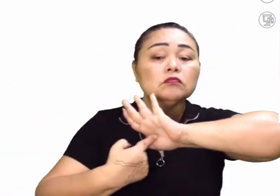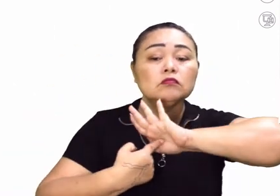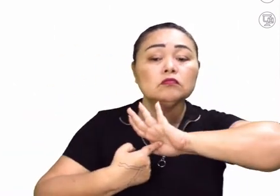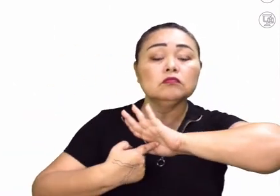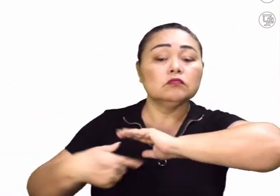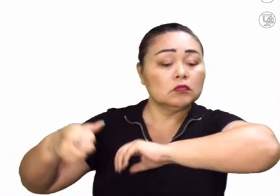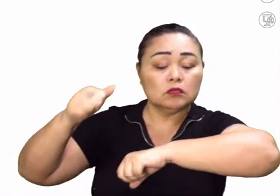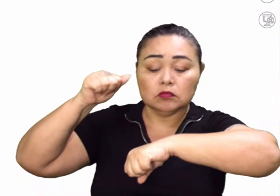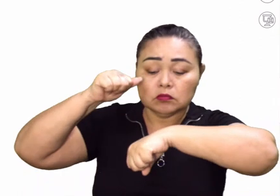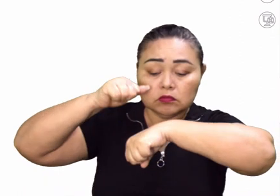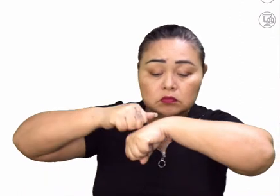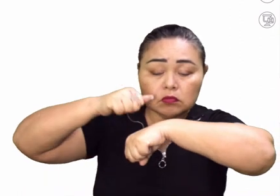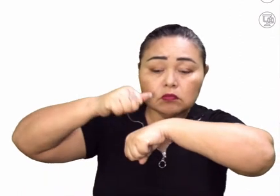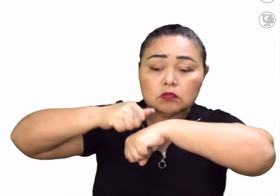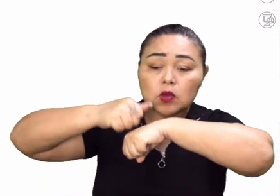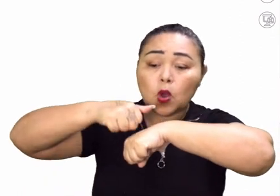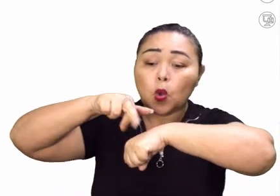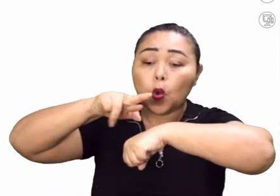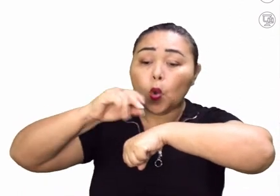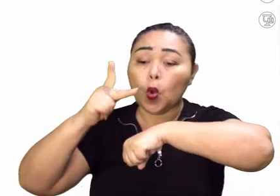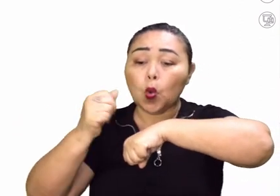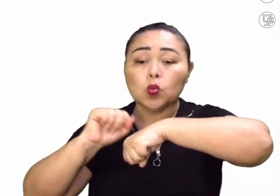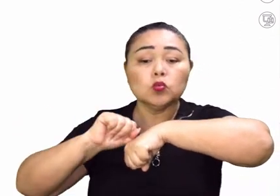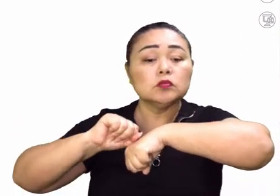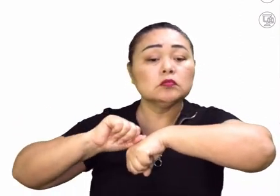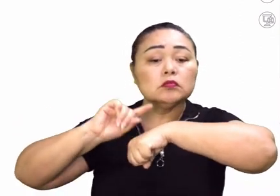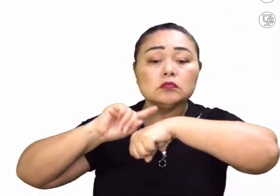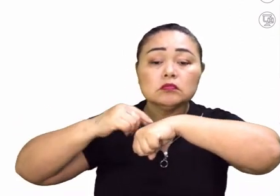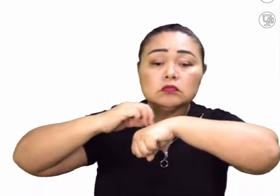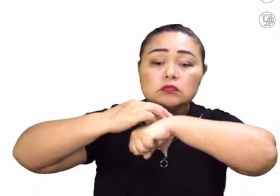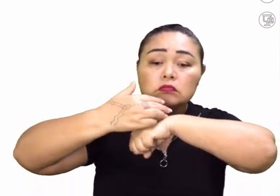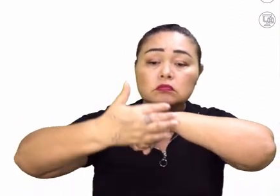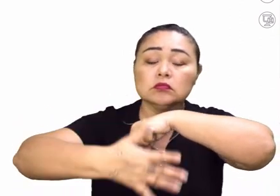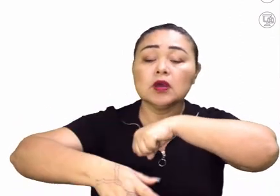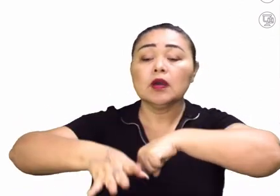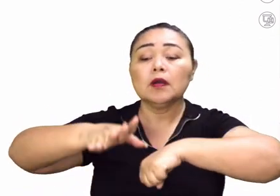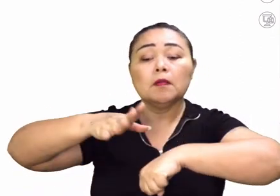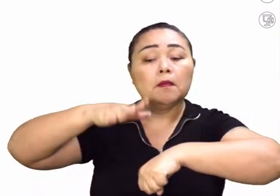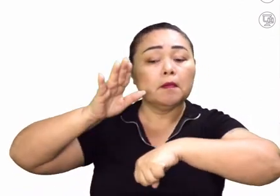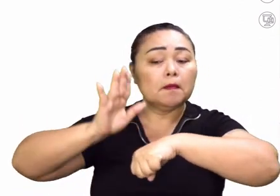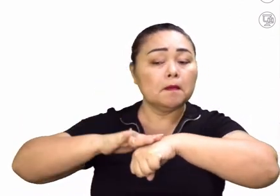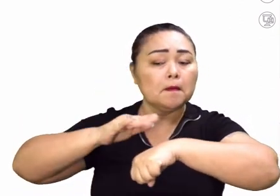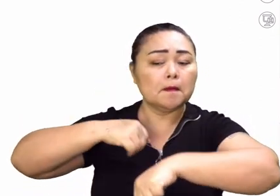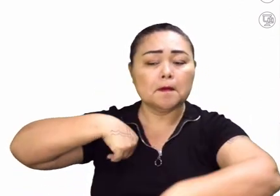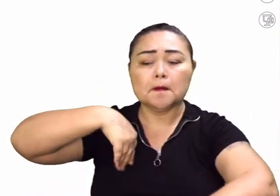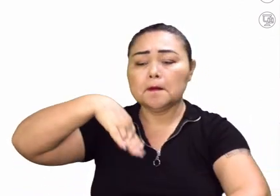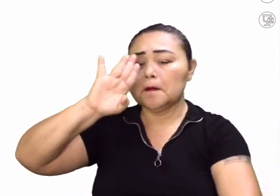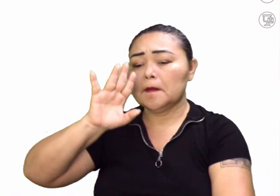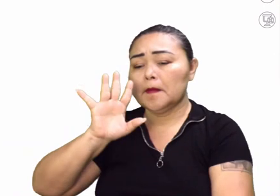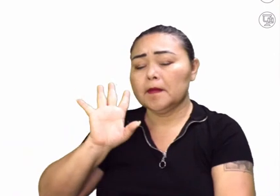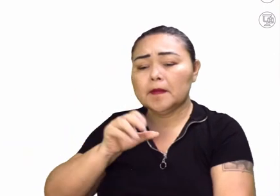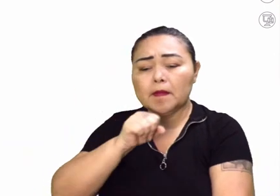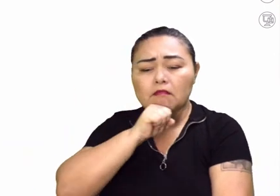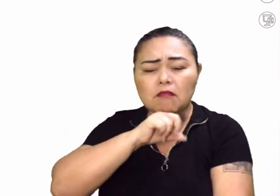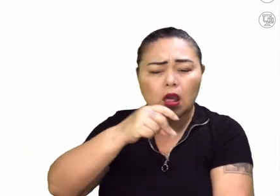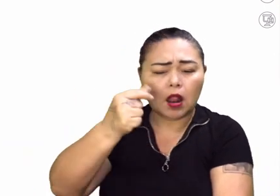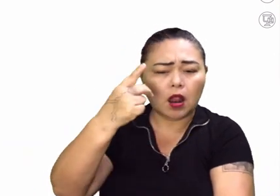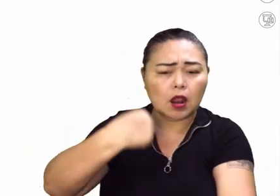complexidade de rochas com predomínio das rochas muito antigas